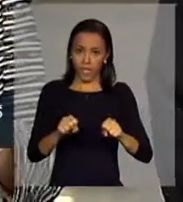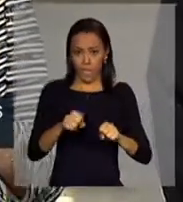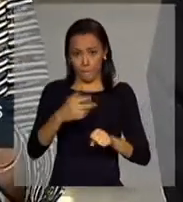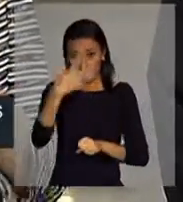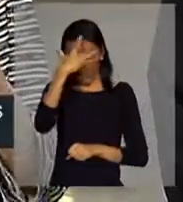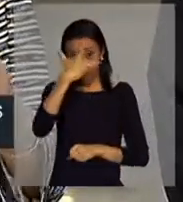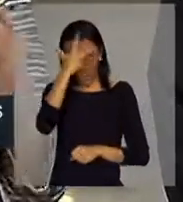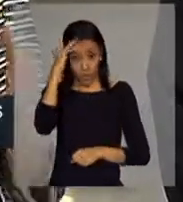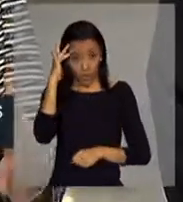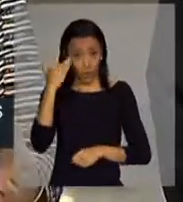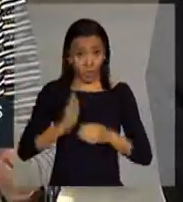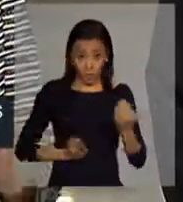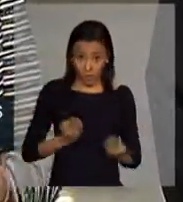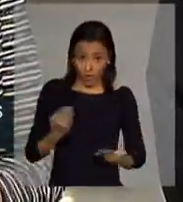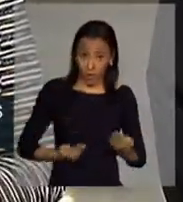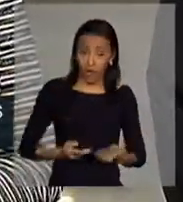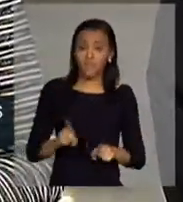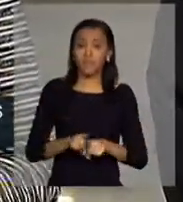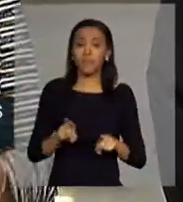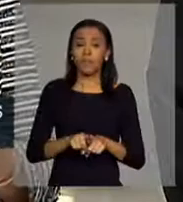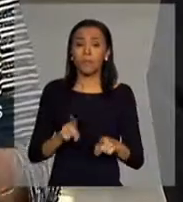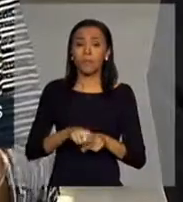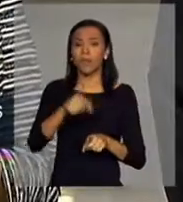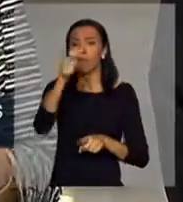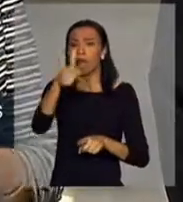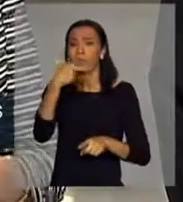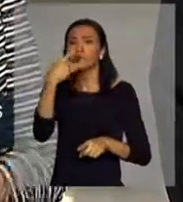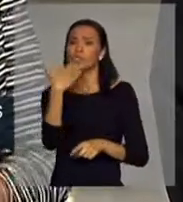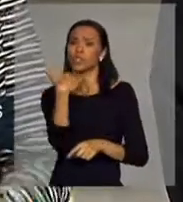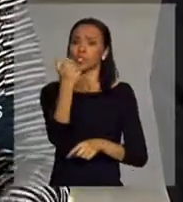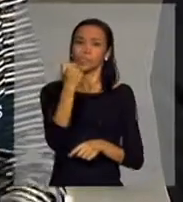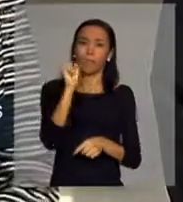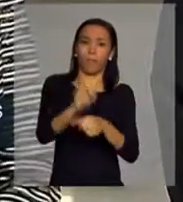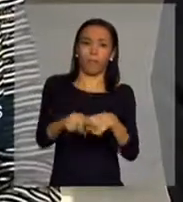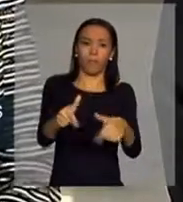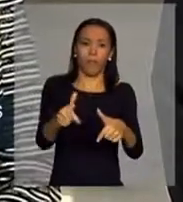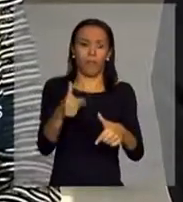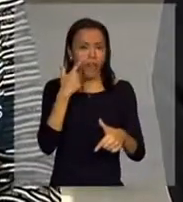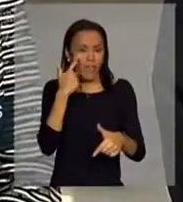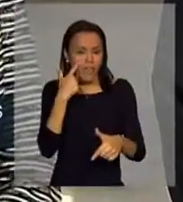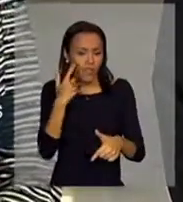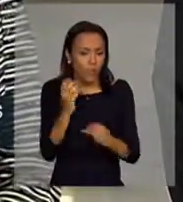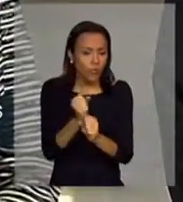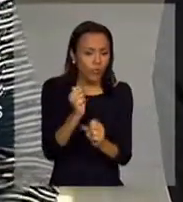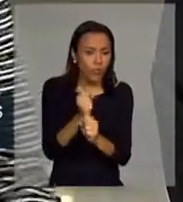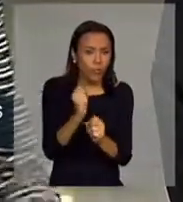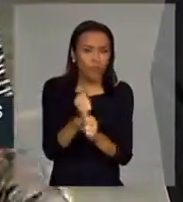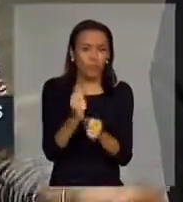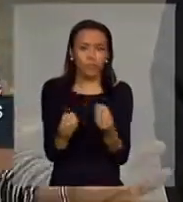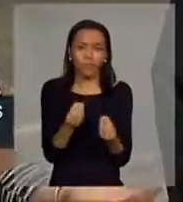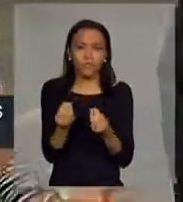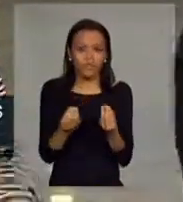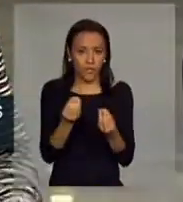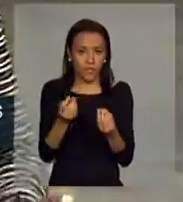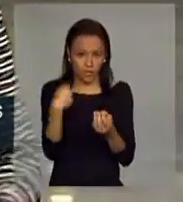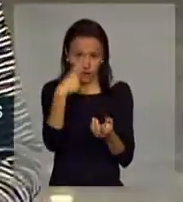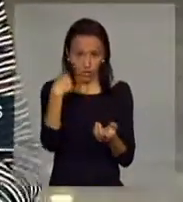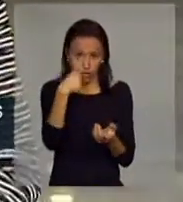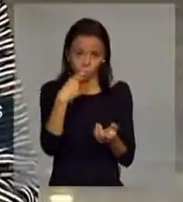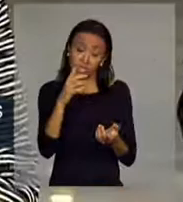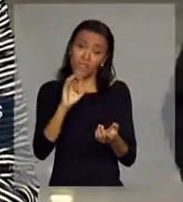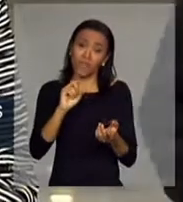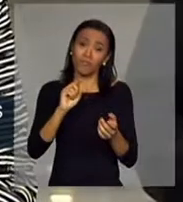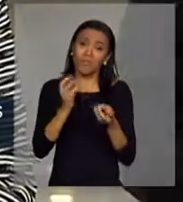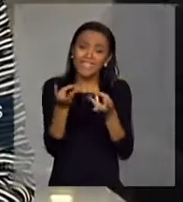e o empregado poderão acompanhar as horas ali registradas para depois fazer a compensação. São detalhes que eu acho que depois cabe ao